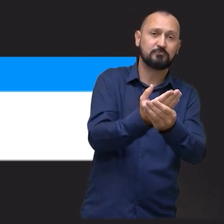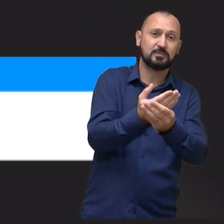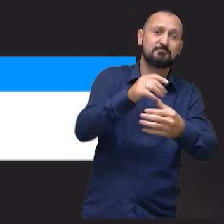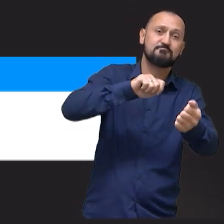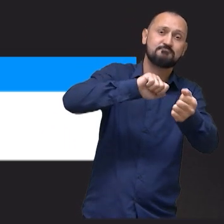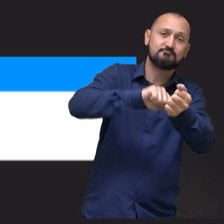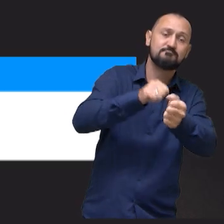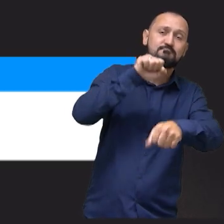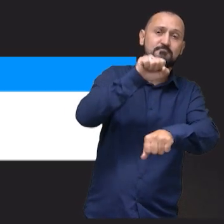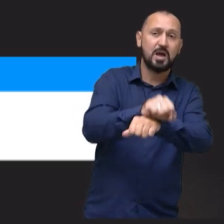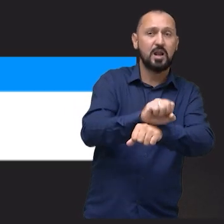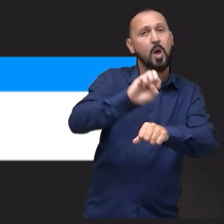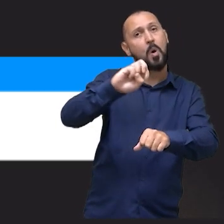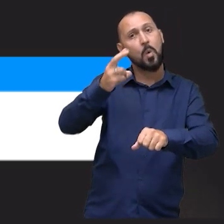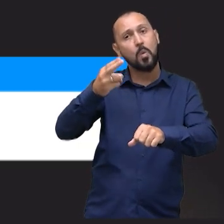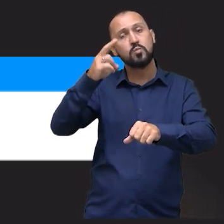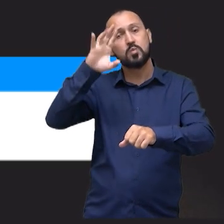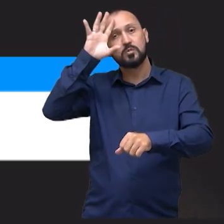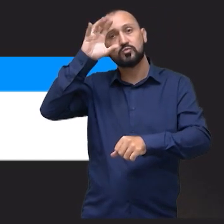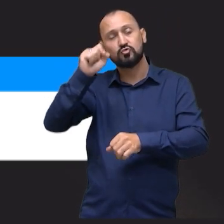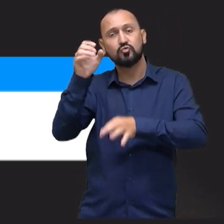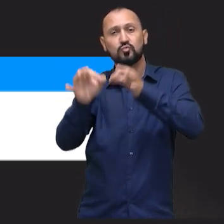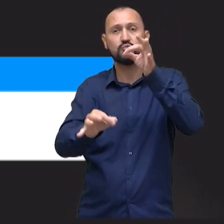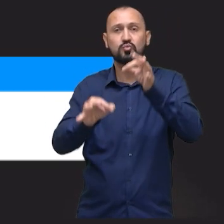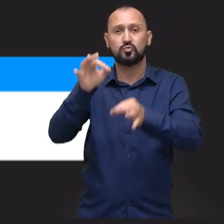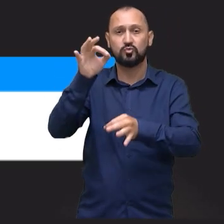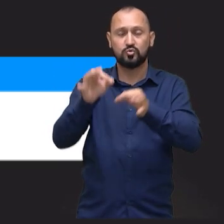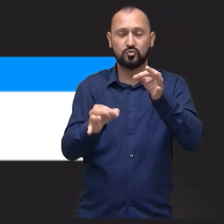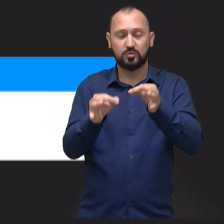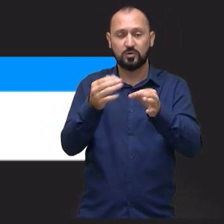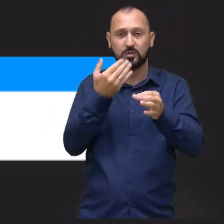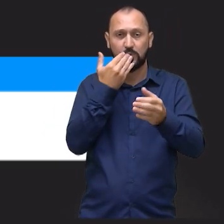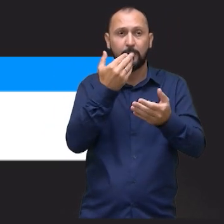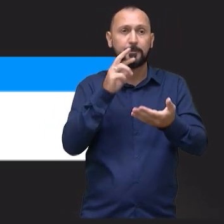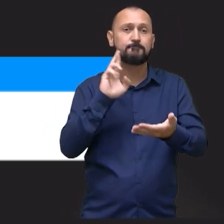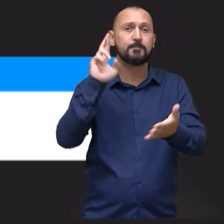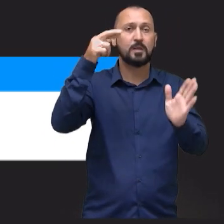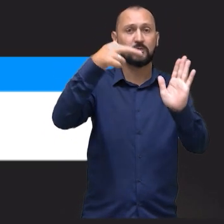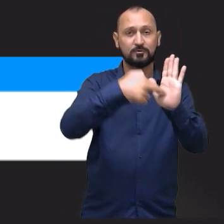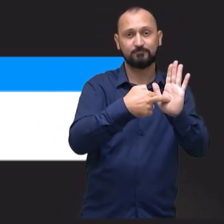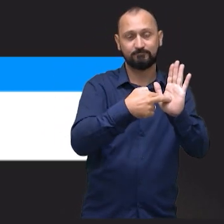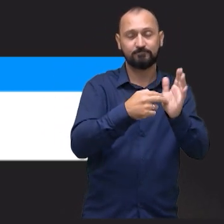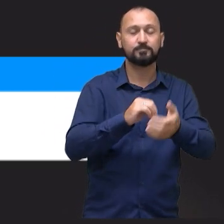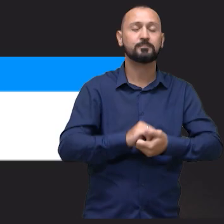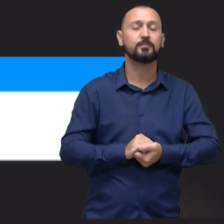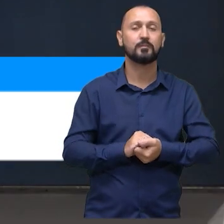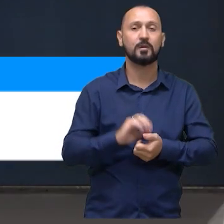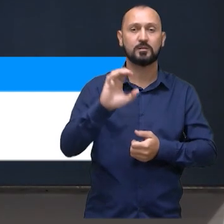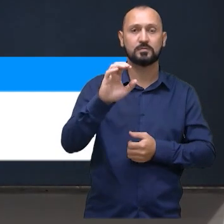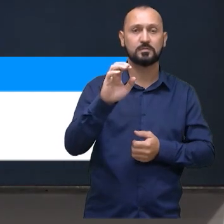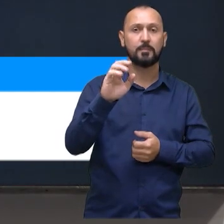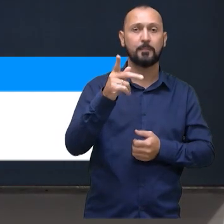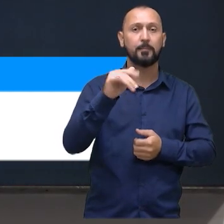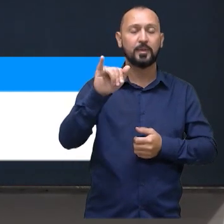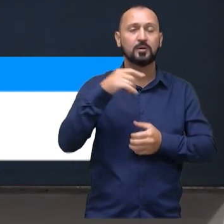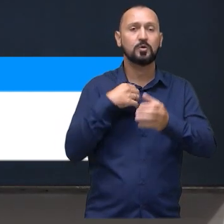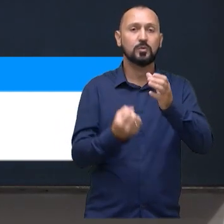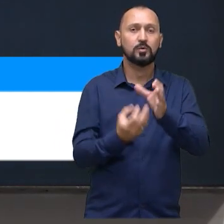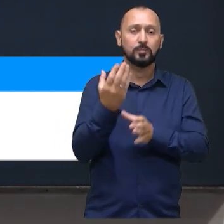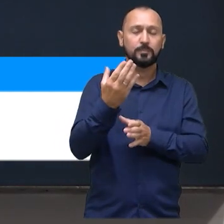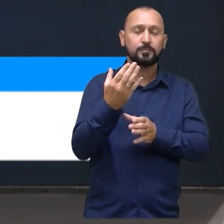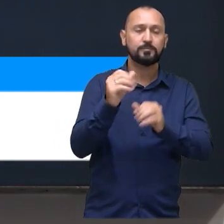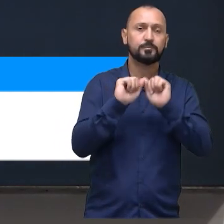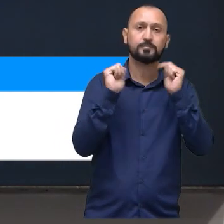da liminar ou até o julgamento definitivo do recurso ordinário. A CPI da Energisa